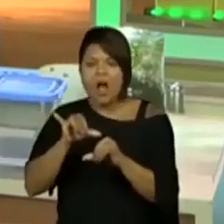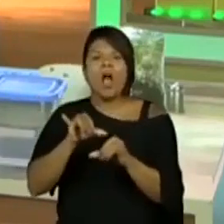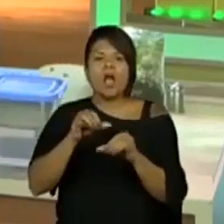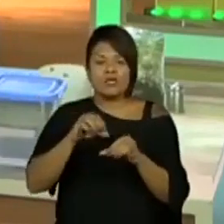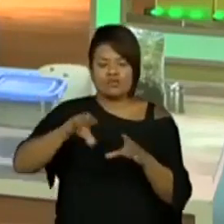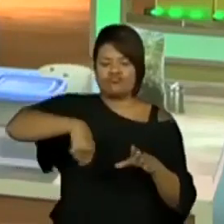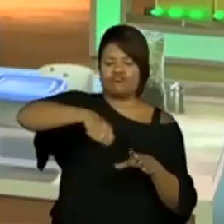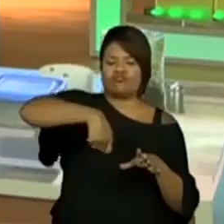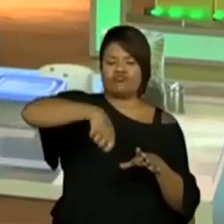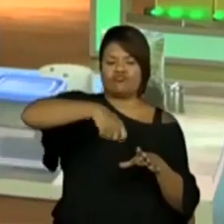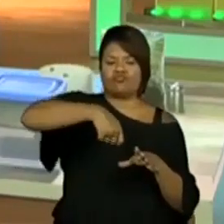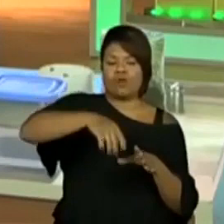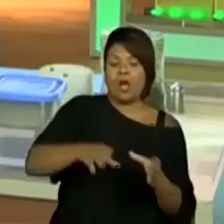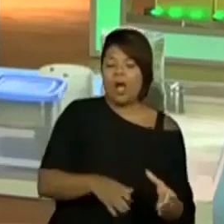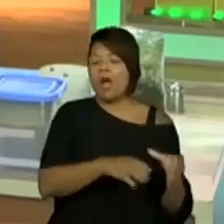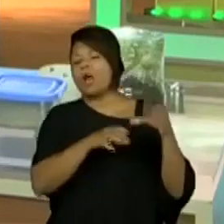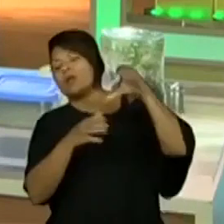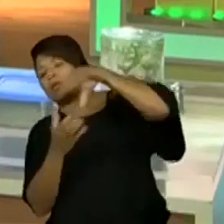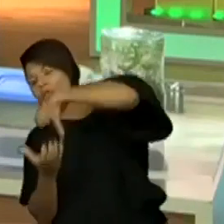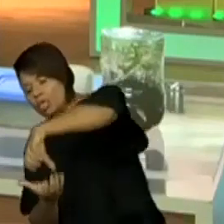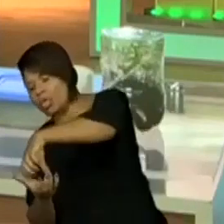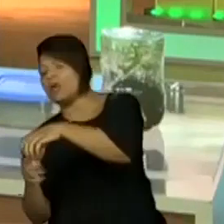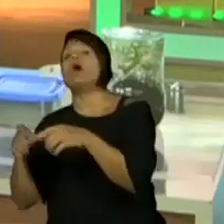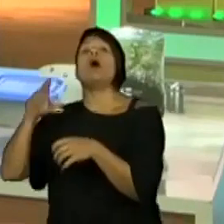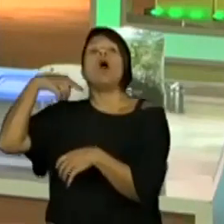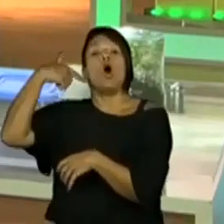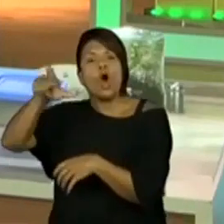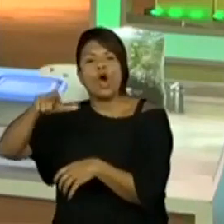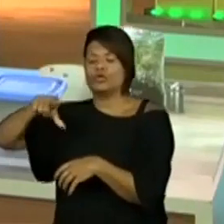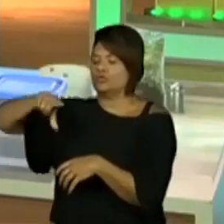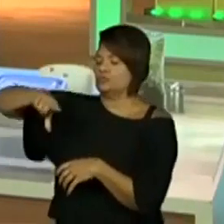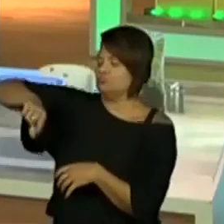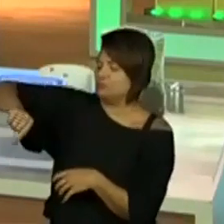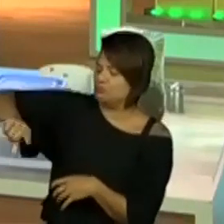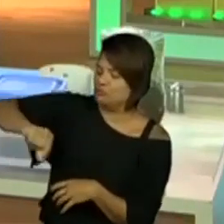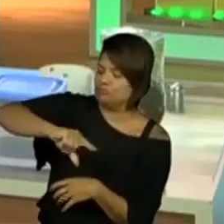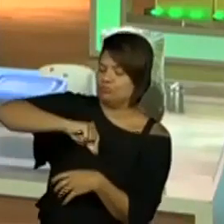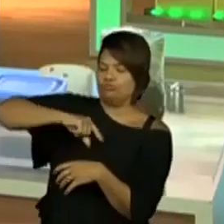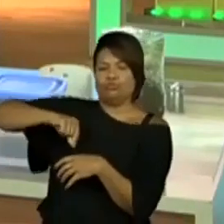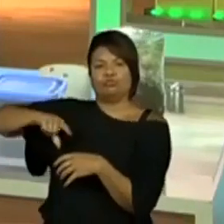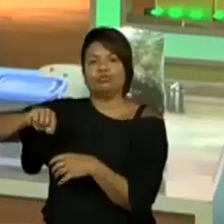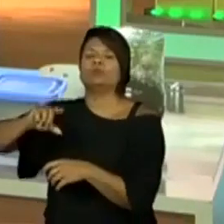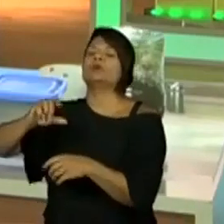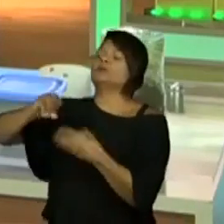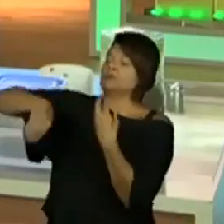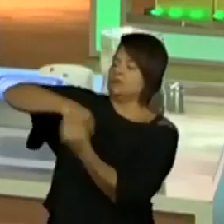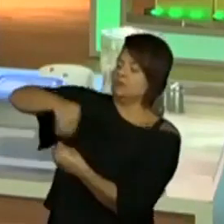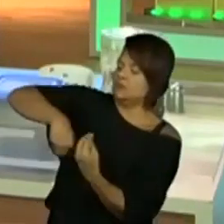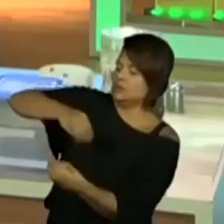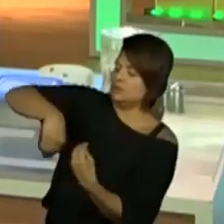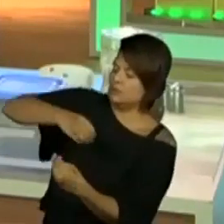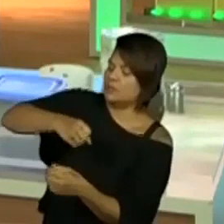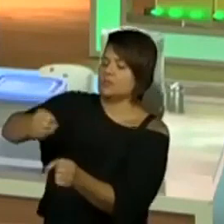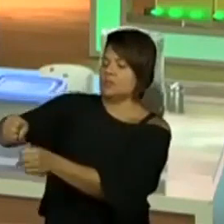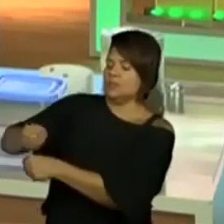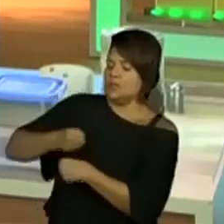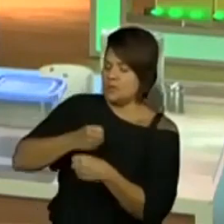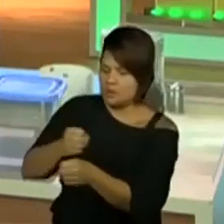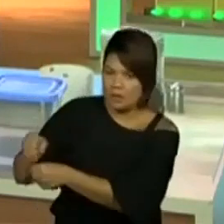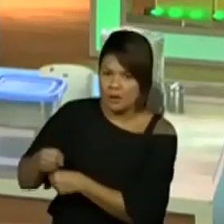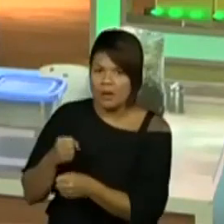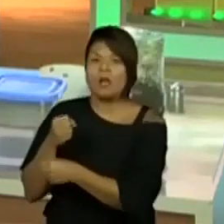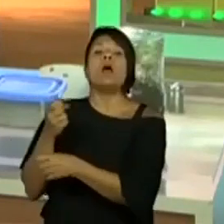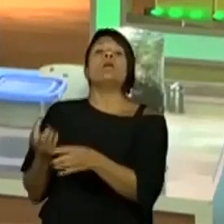seu processo de tratamento para que o índice de qualidade desta água ele esteja